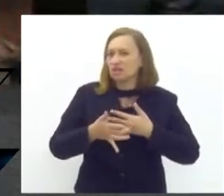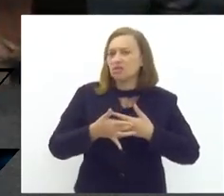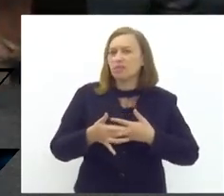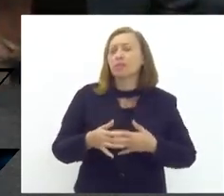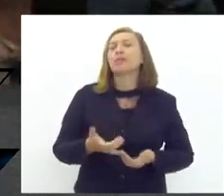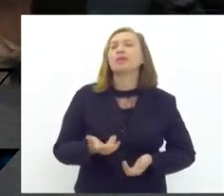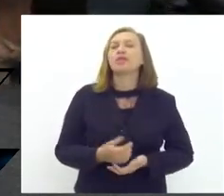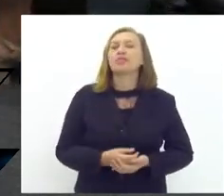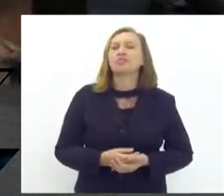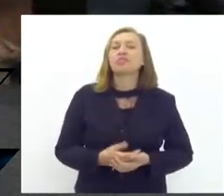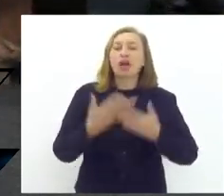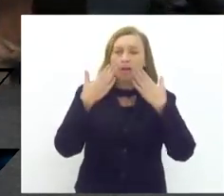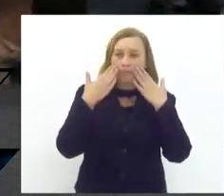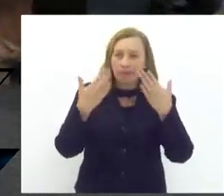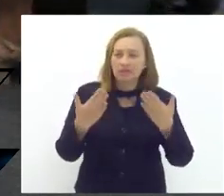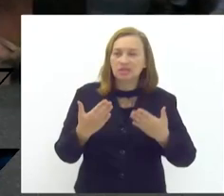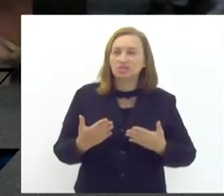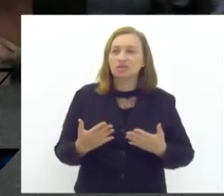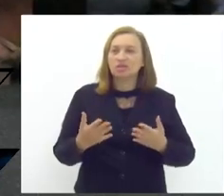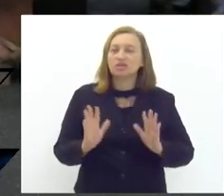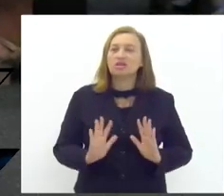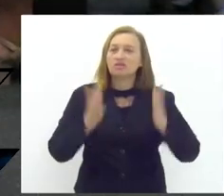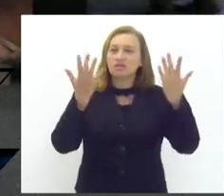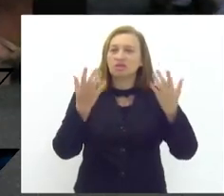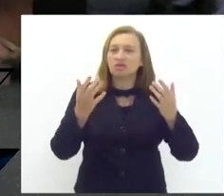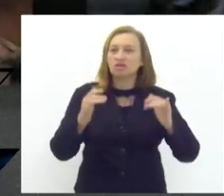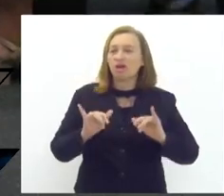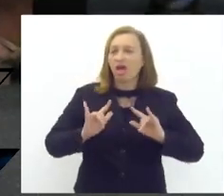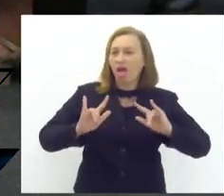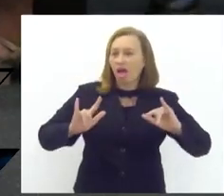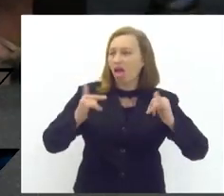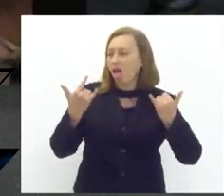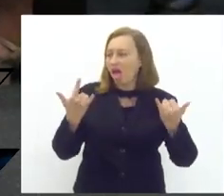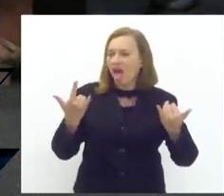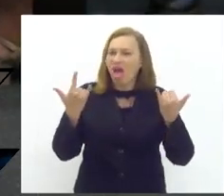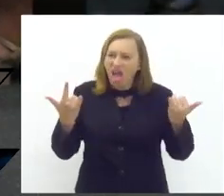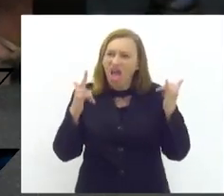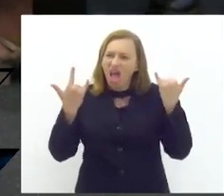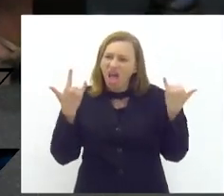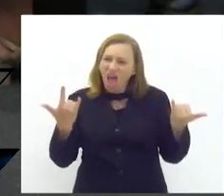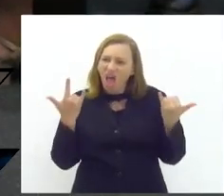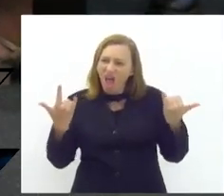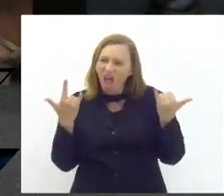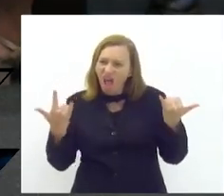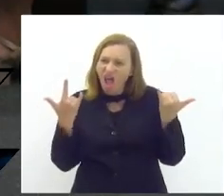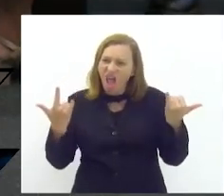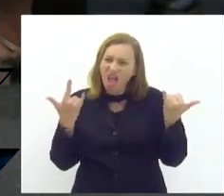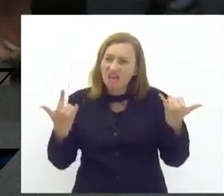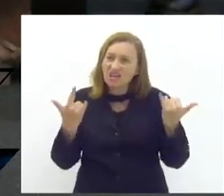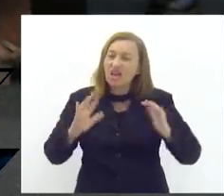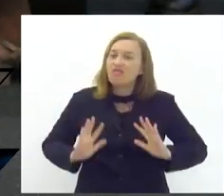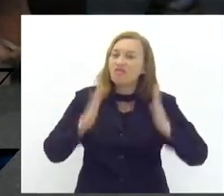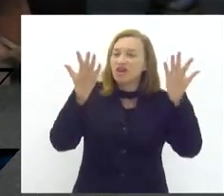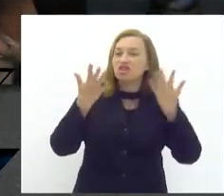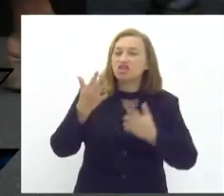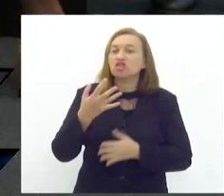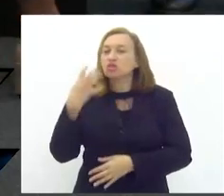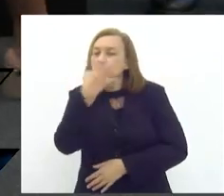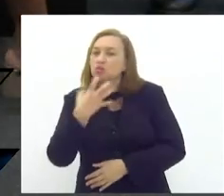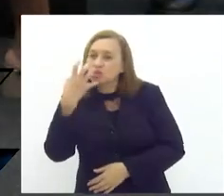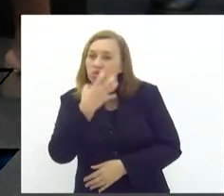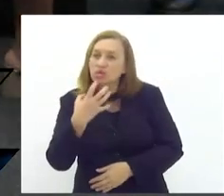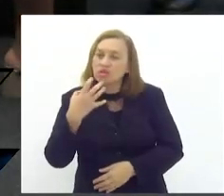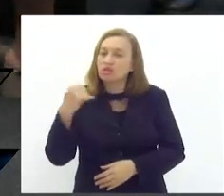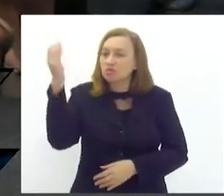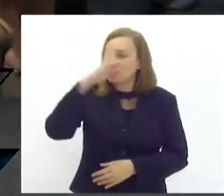ela precisa apresentou em festividade como Rock in Rio o maior festival de música no Brasil diversos outros